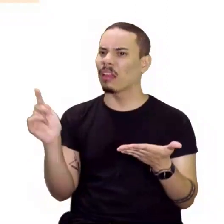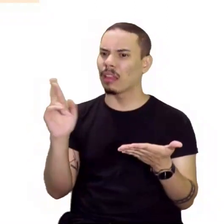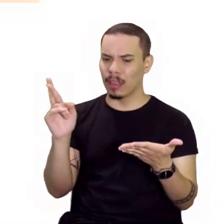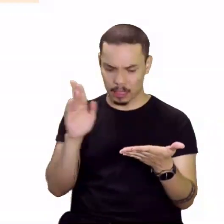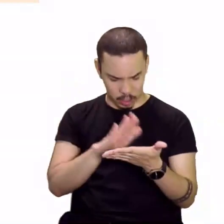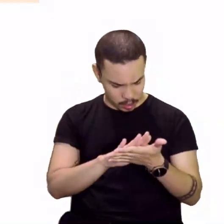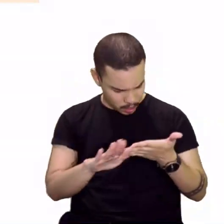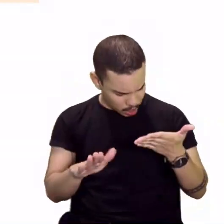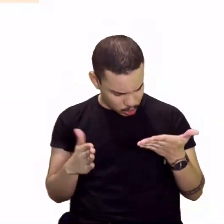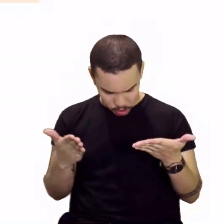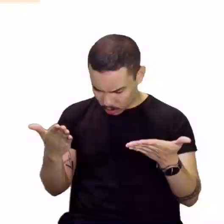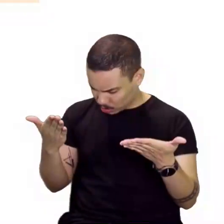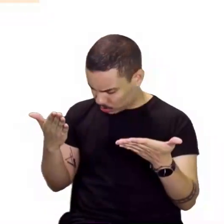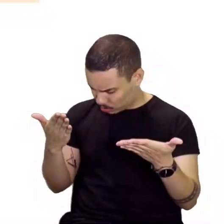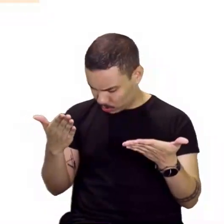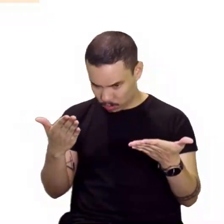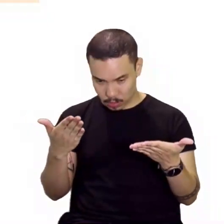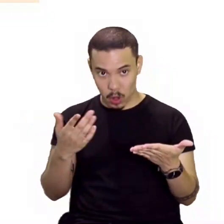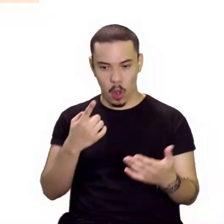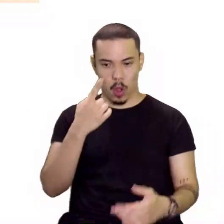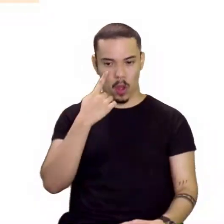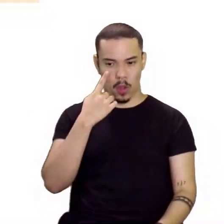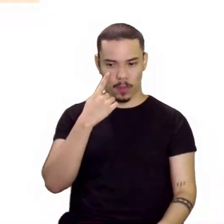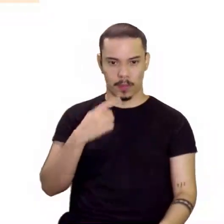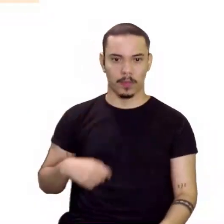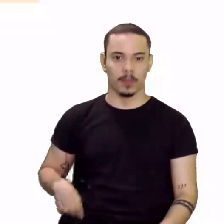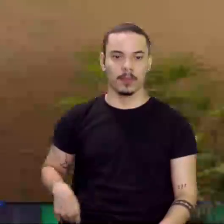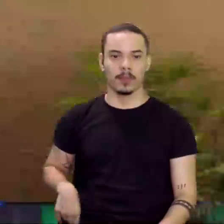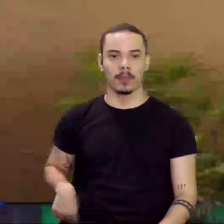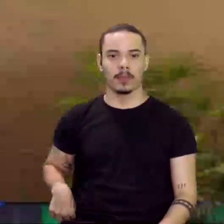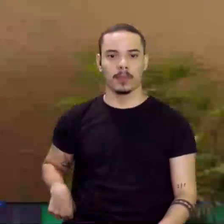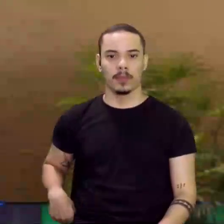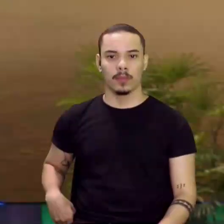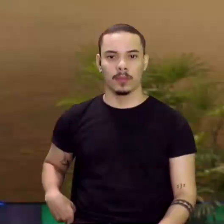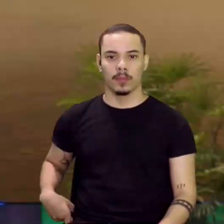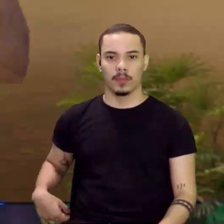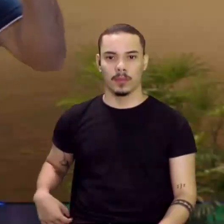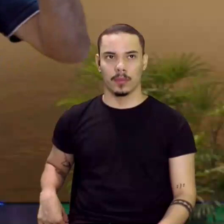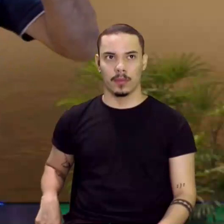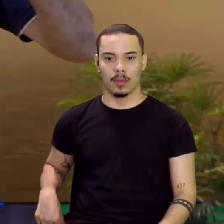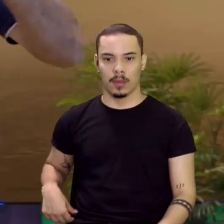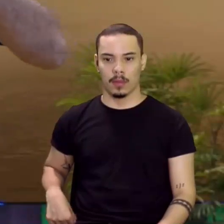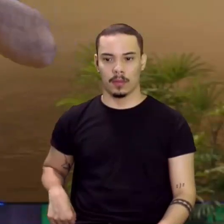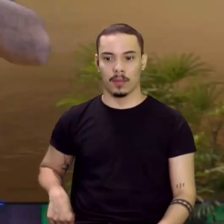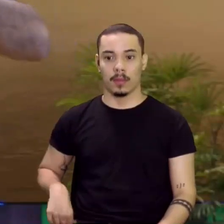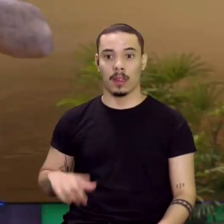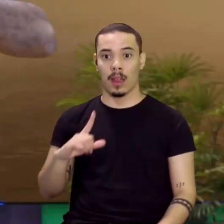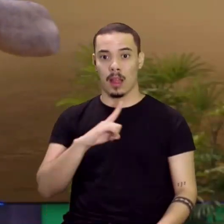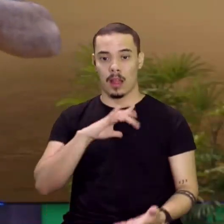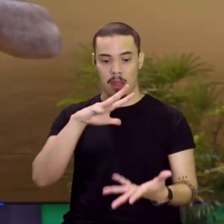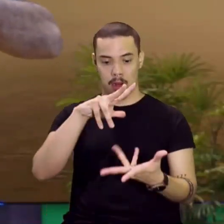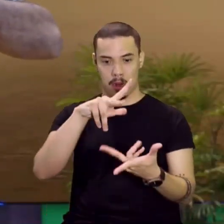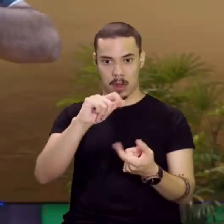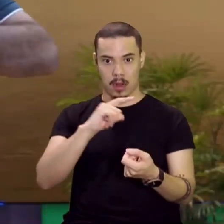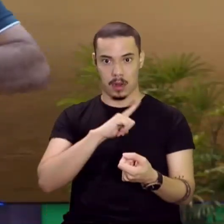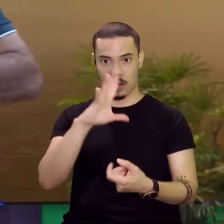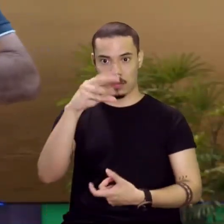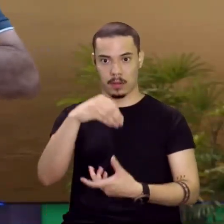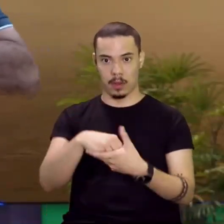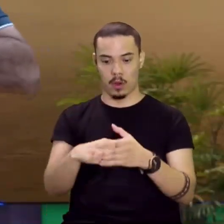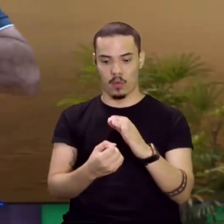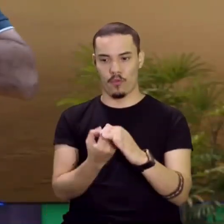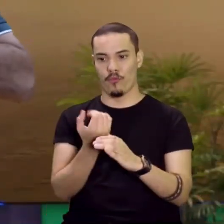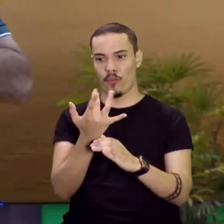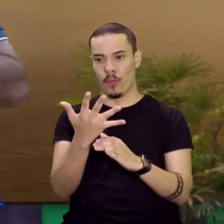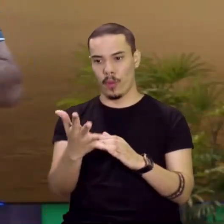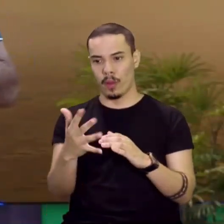professor Arimateia? Vem comigo. A Terra tem duas forças, uma que vem de dentro, como é o vulcão,